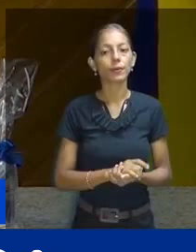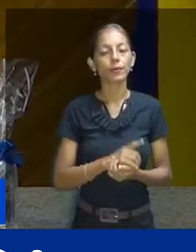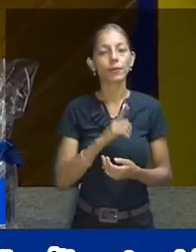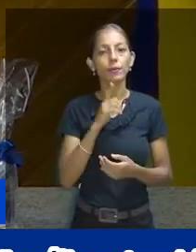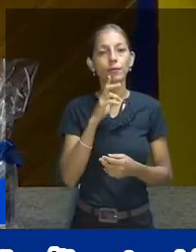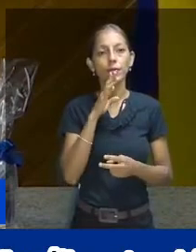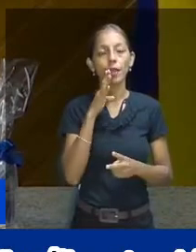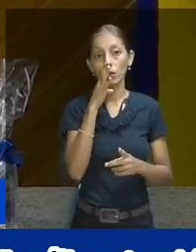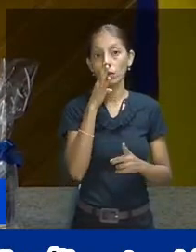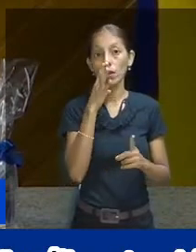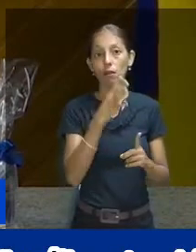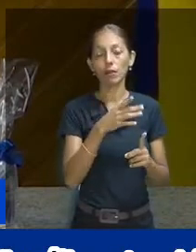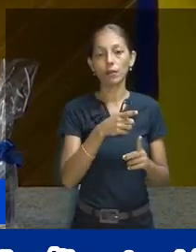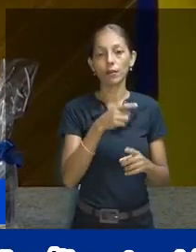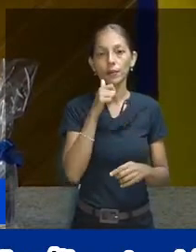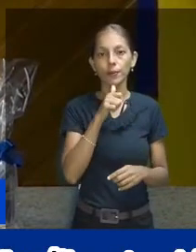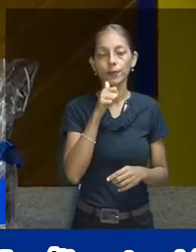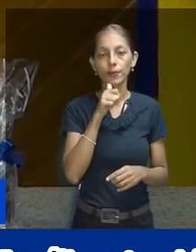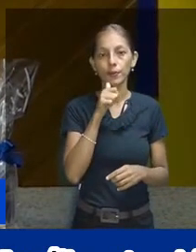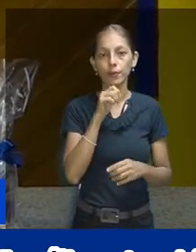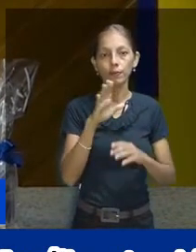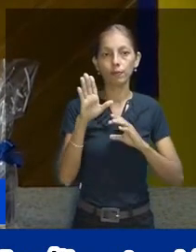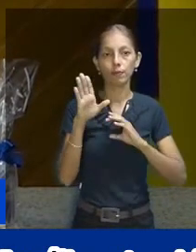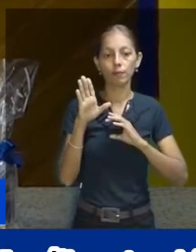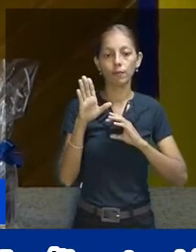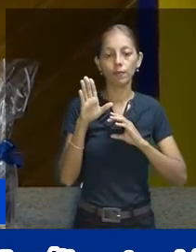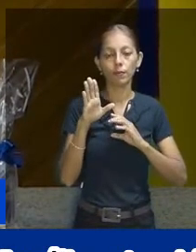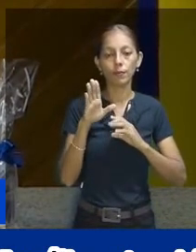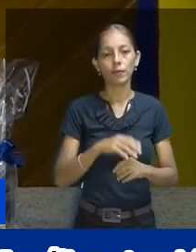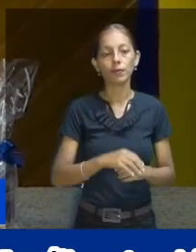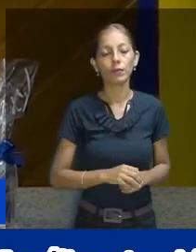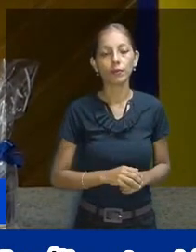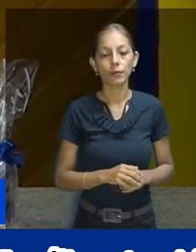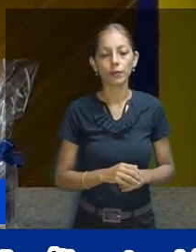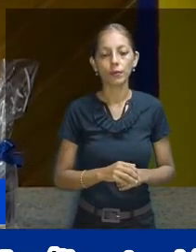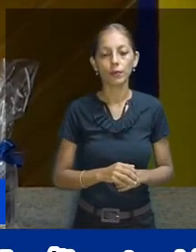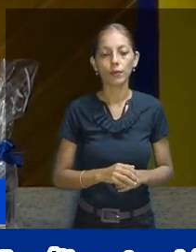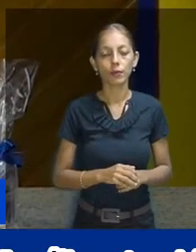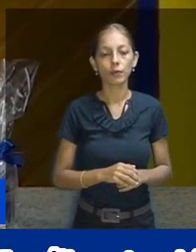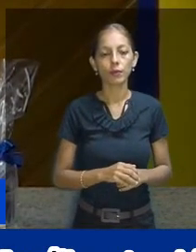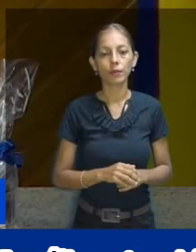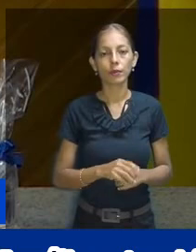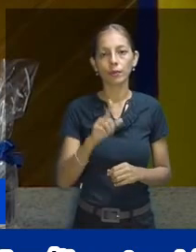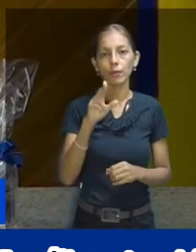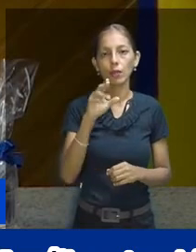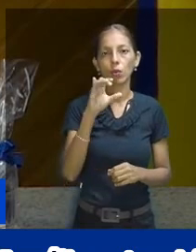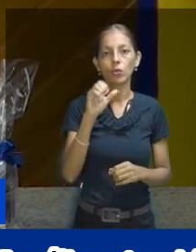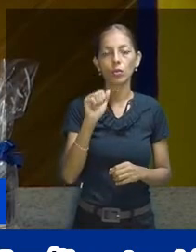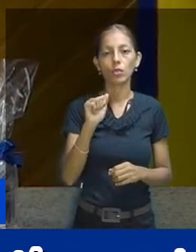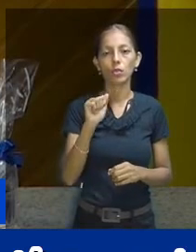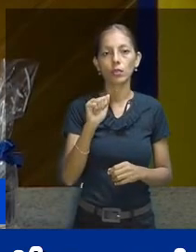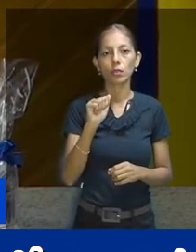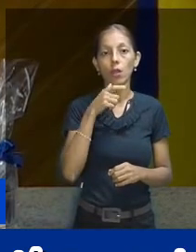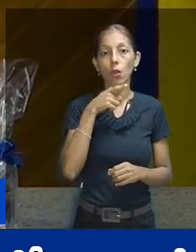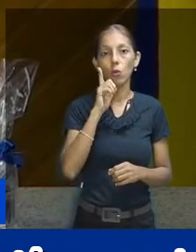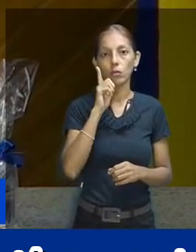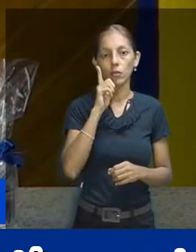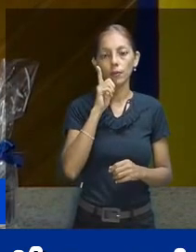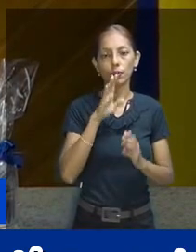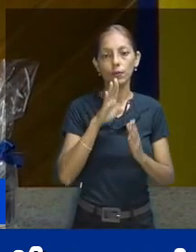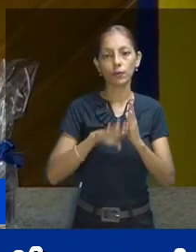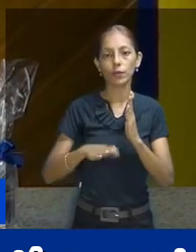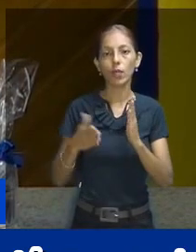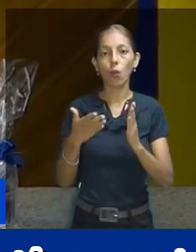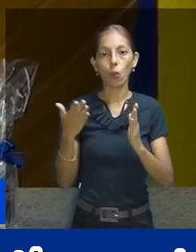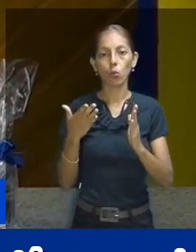Lúcia Costa da Silva, processo que foi retirado ontem com vista pelo juiz Juscelio e trazido hoje em mesa a